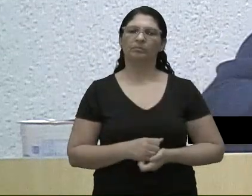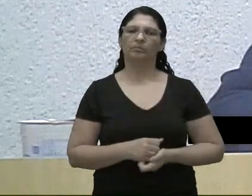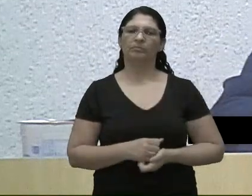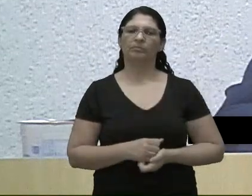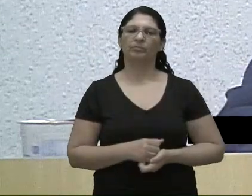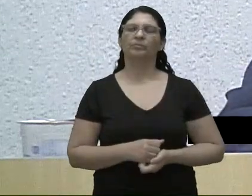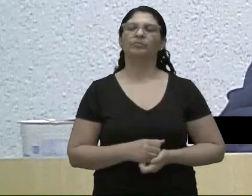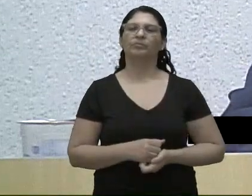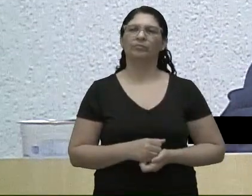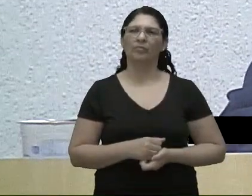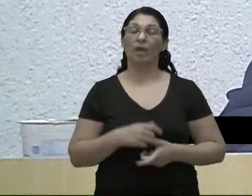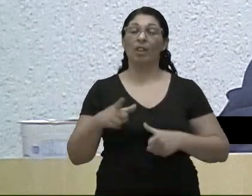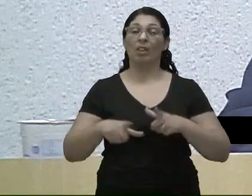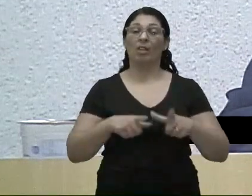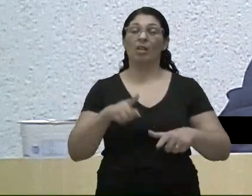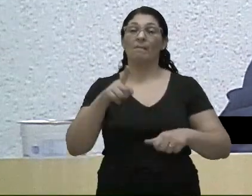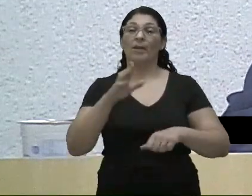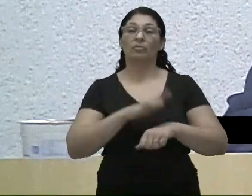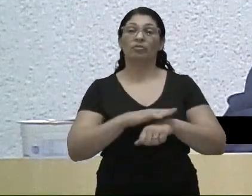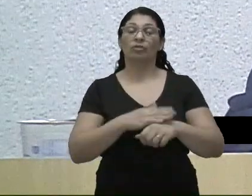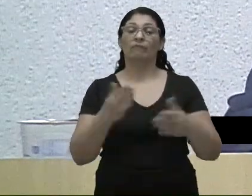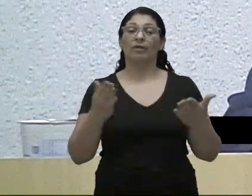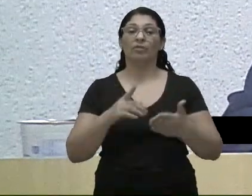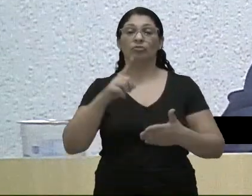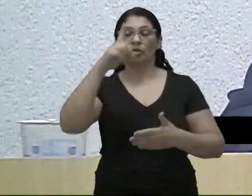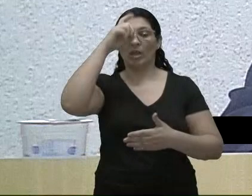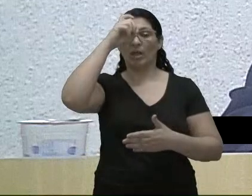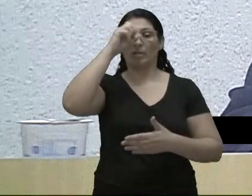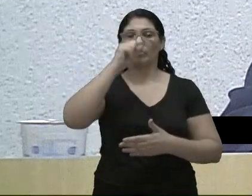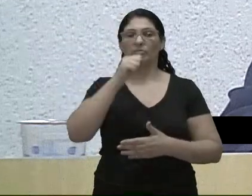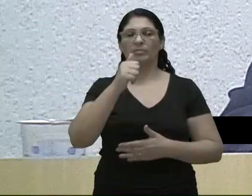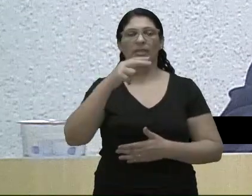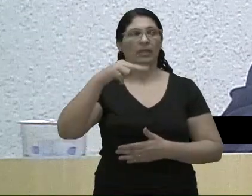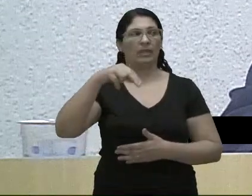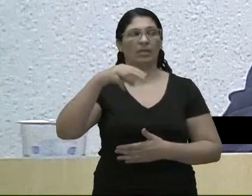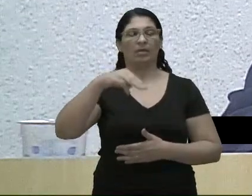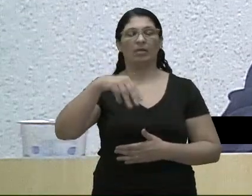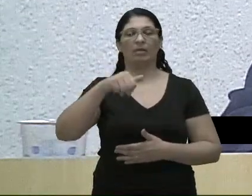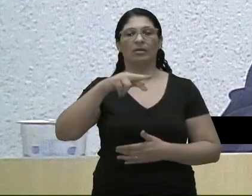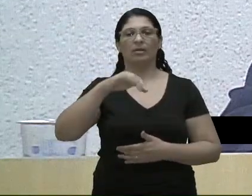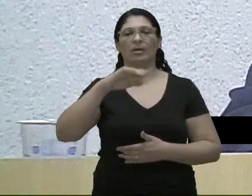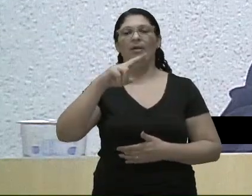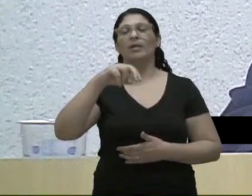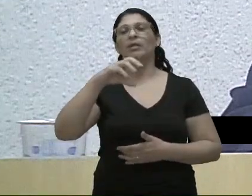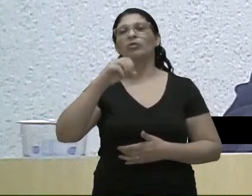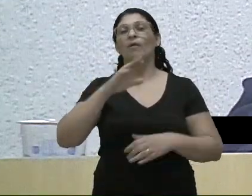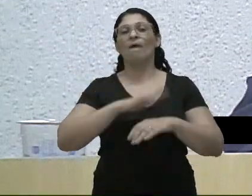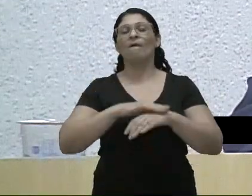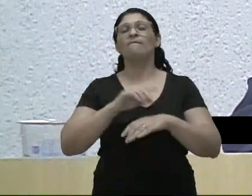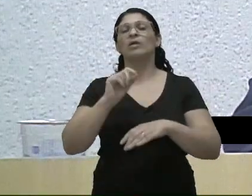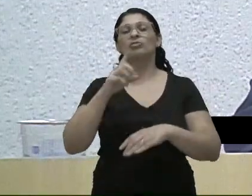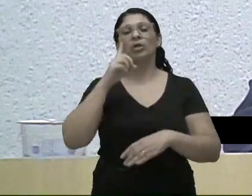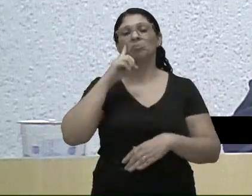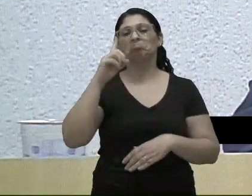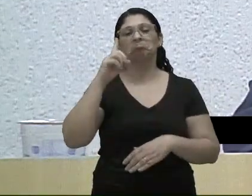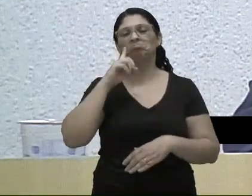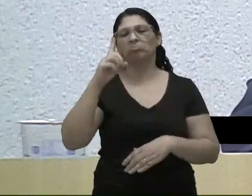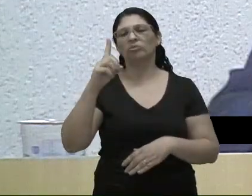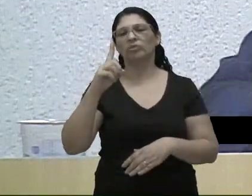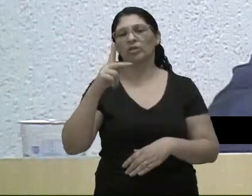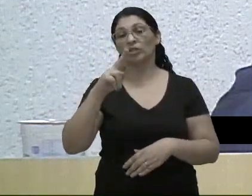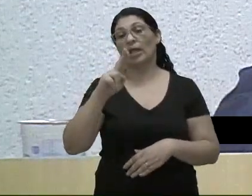o cargo que a senhora ocupa hoje no São Marino, o que a senhora faz? Quais são as atribuições, o que a senhora faz no dia a dia lá na